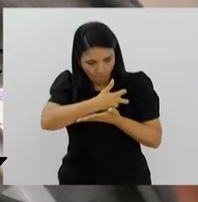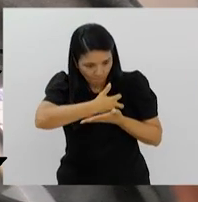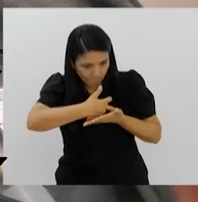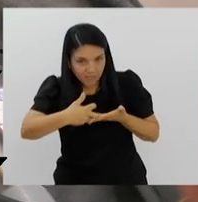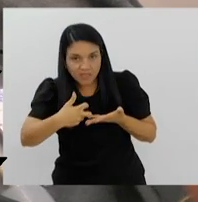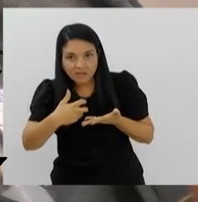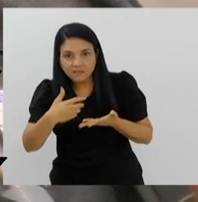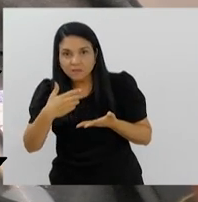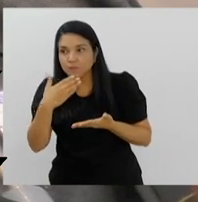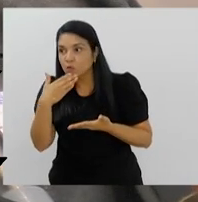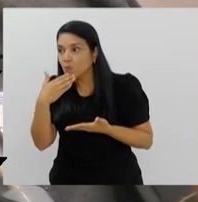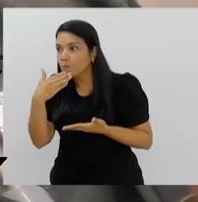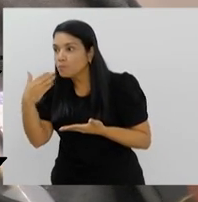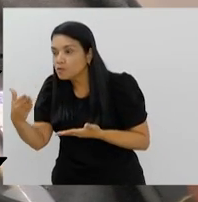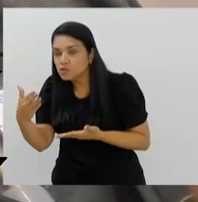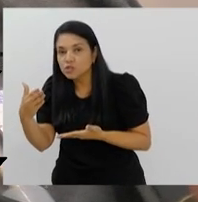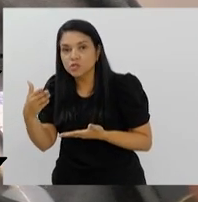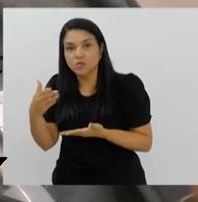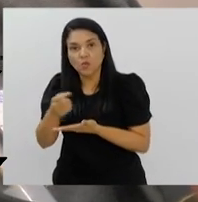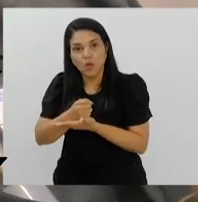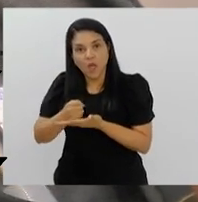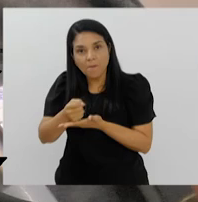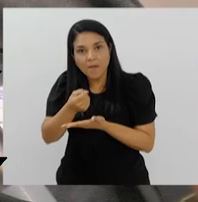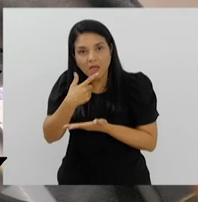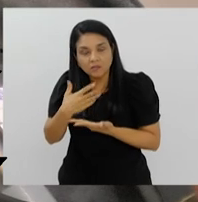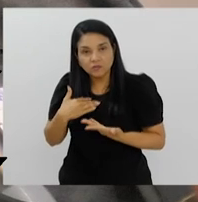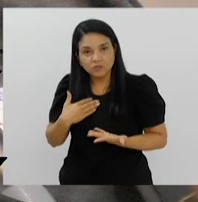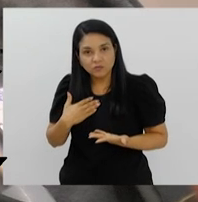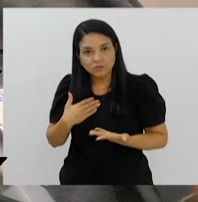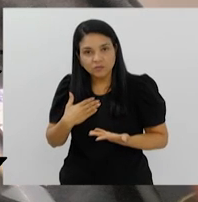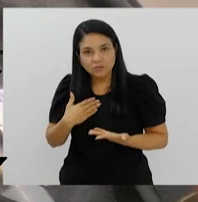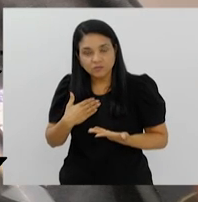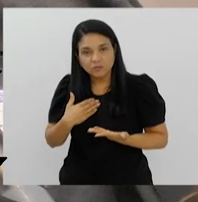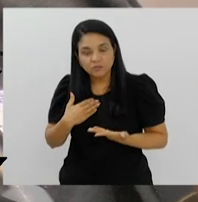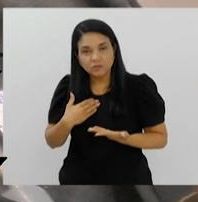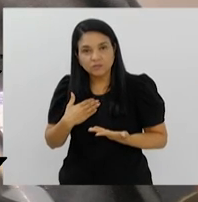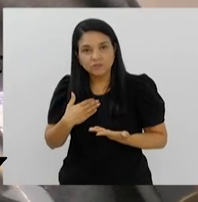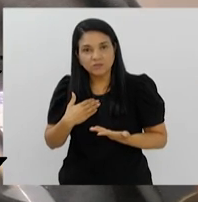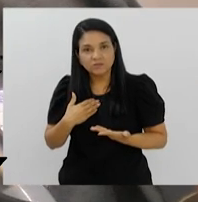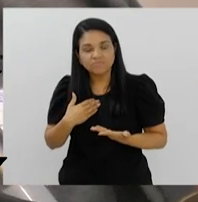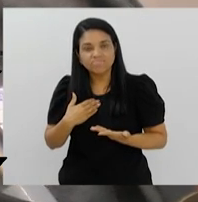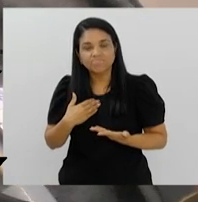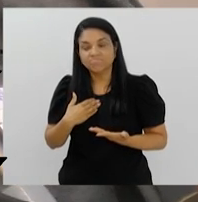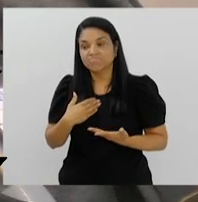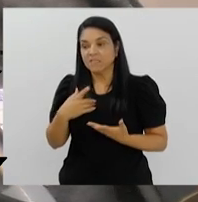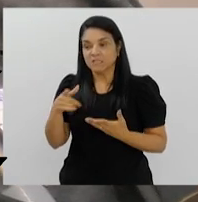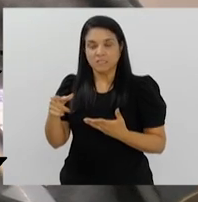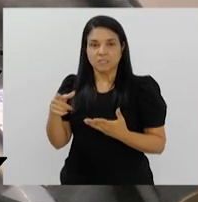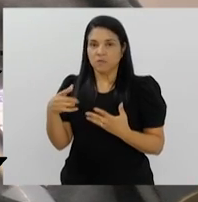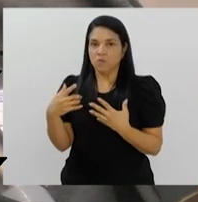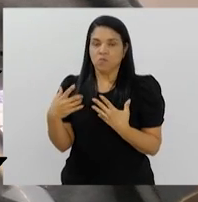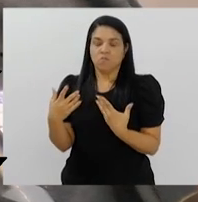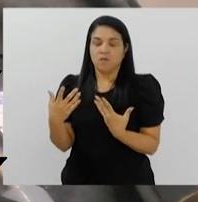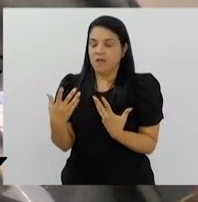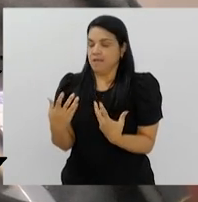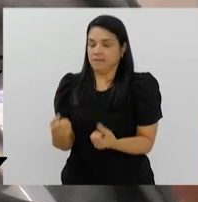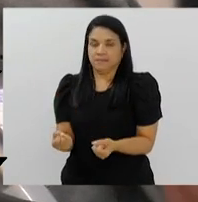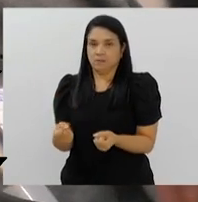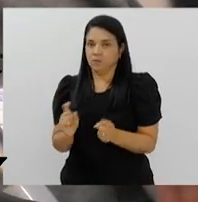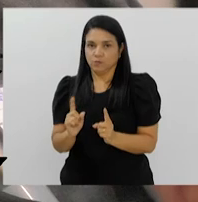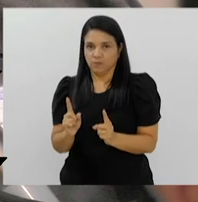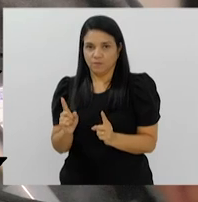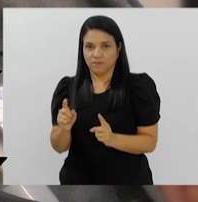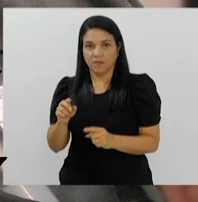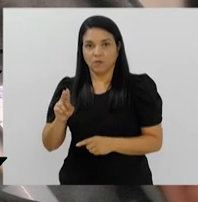pedir a medicação não contentes com isso não contente com